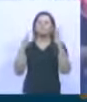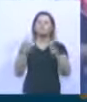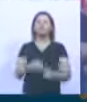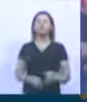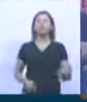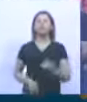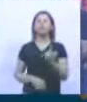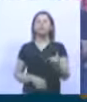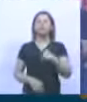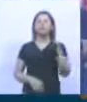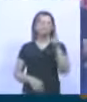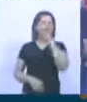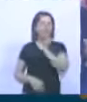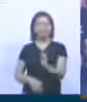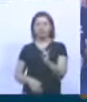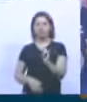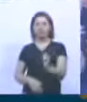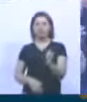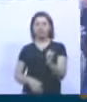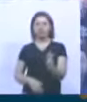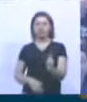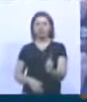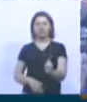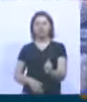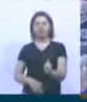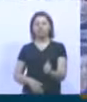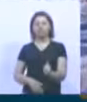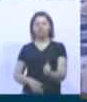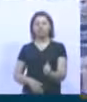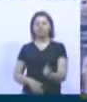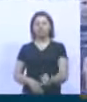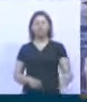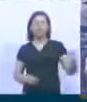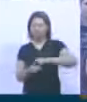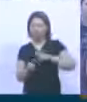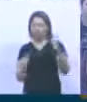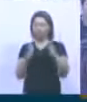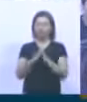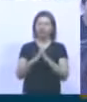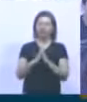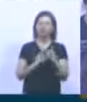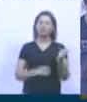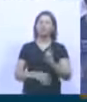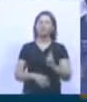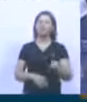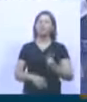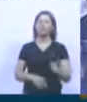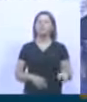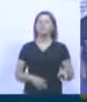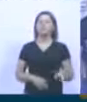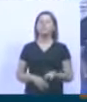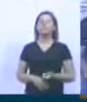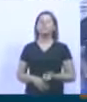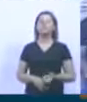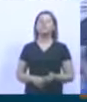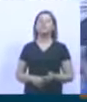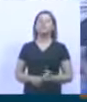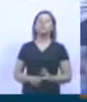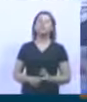A única coisa que eu não disse para ele foi: tome o seu leito e pode ir para casa. The next day he was discharged